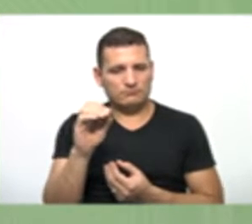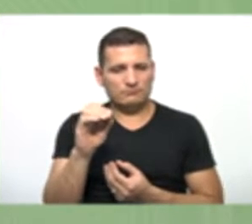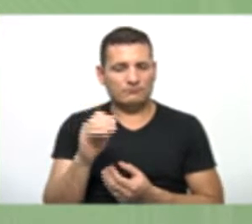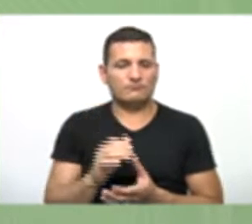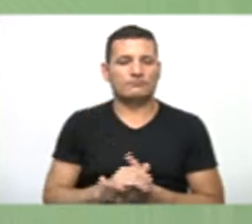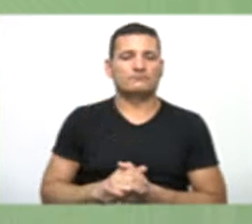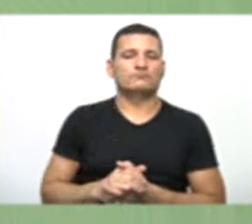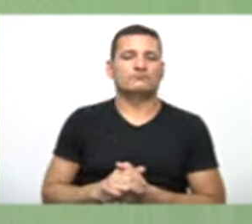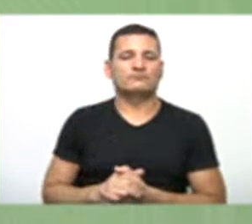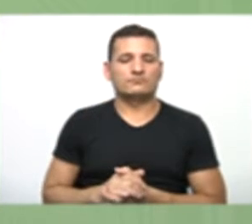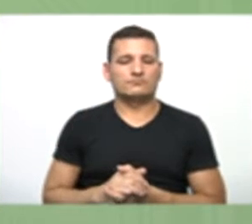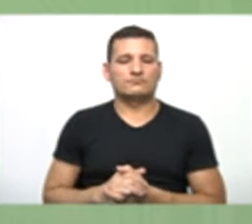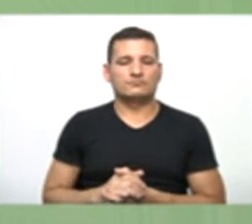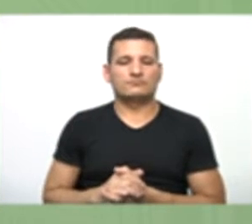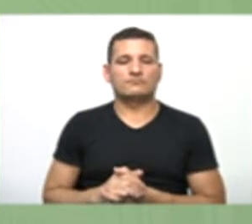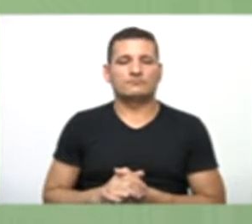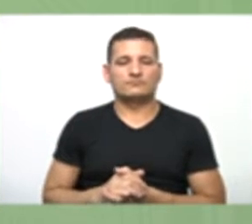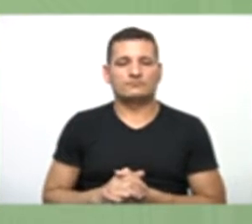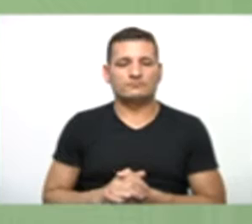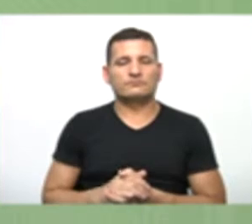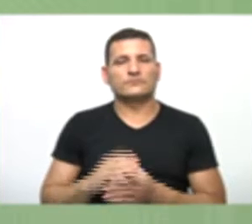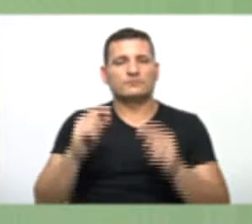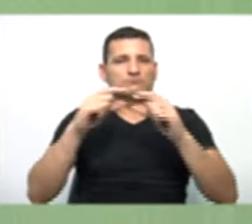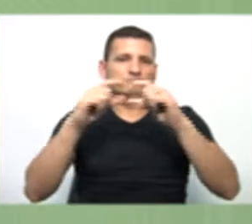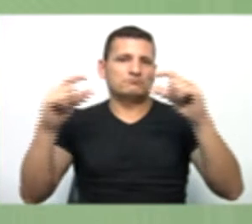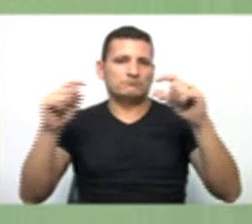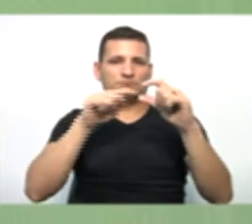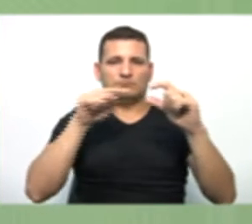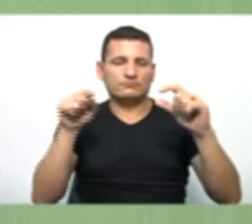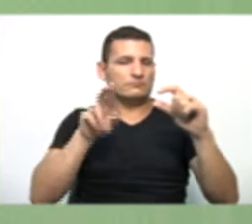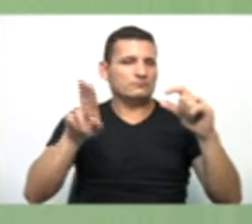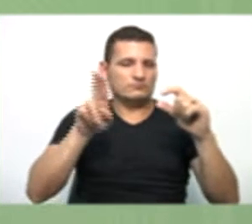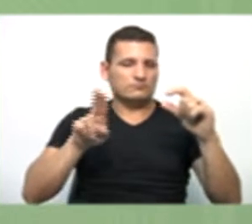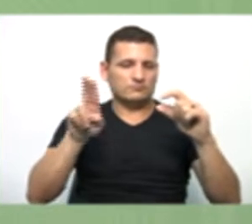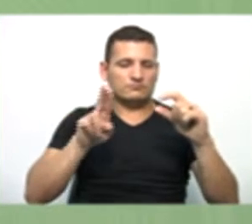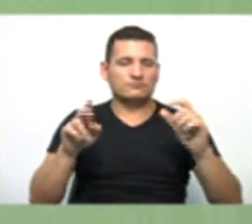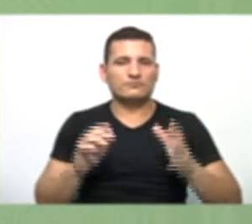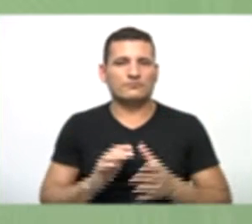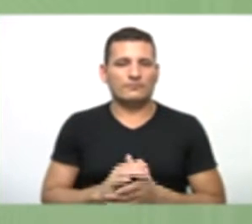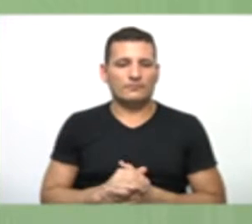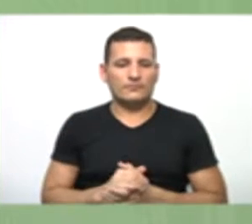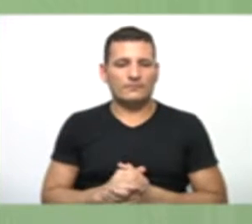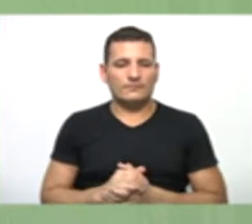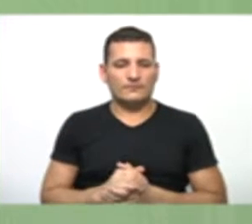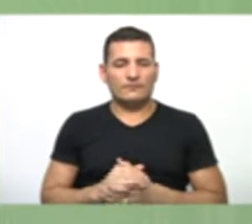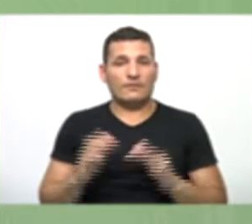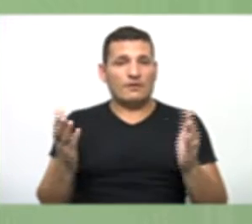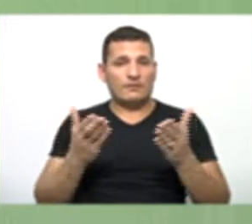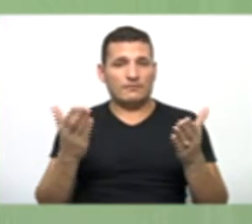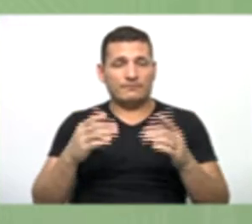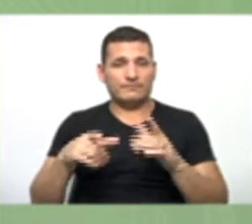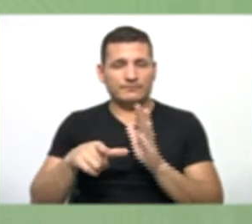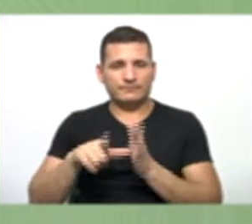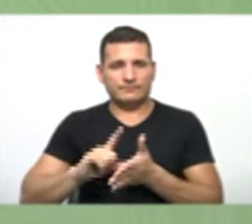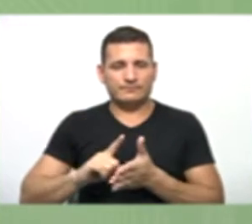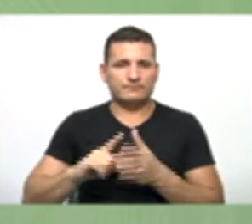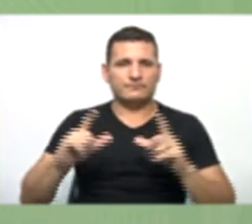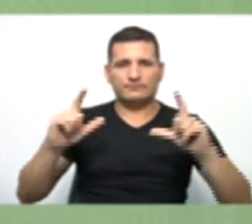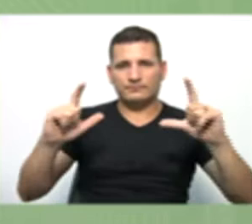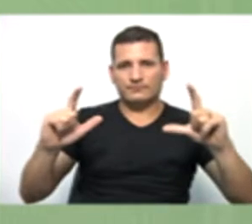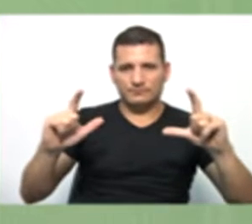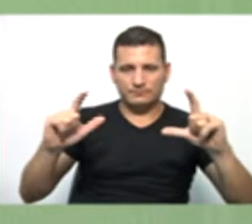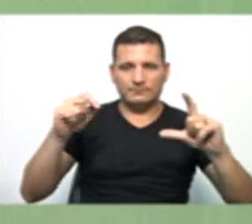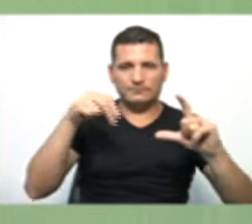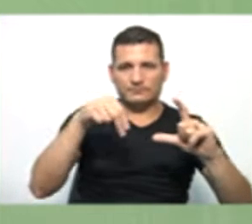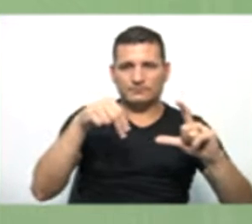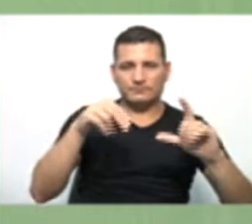equação, que é essa em destaque. A diferença agora que o meu N, que antes ele multiplicava o